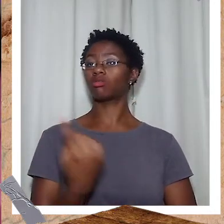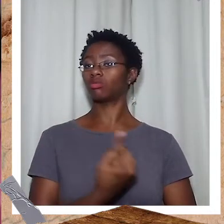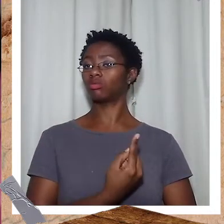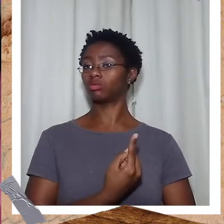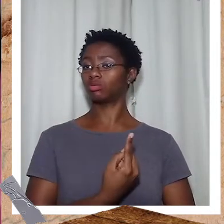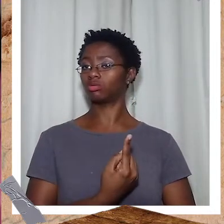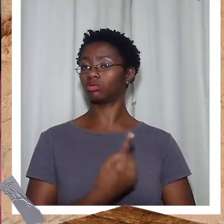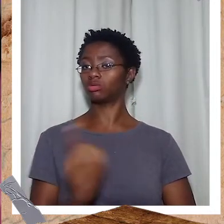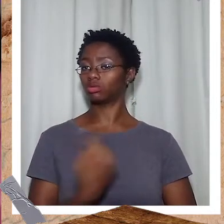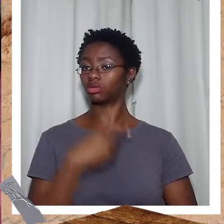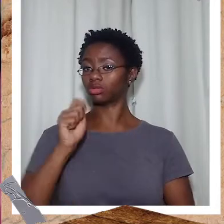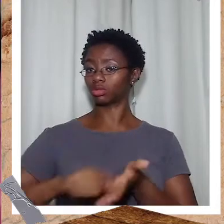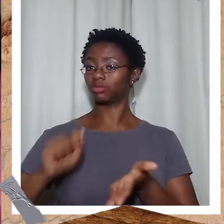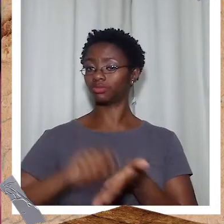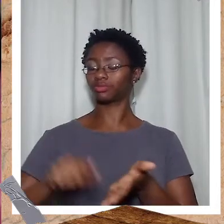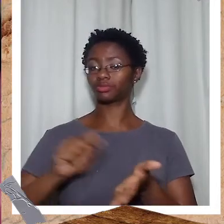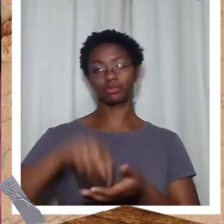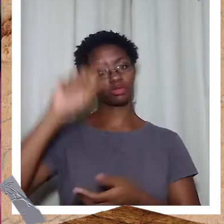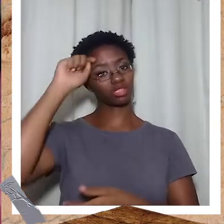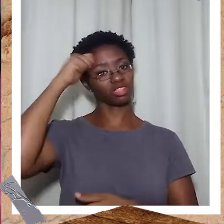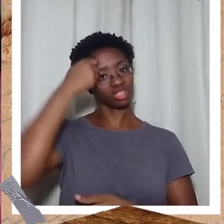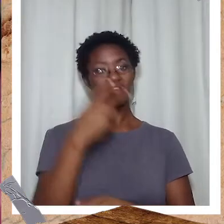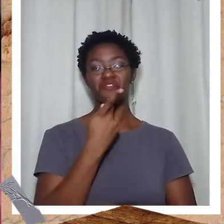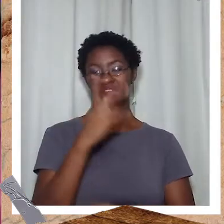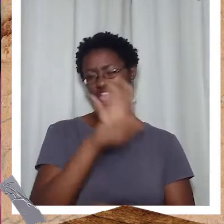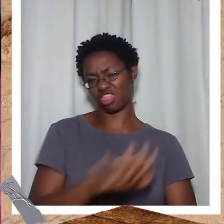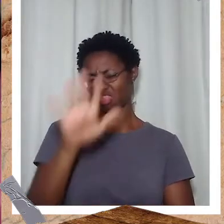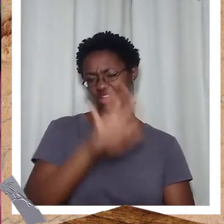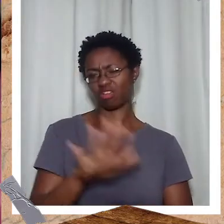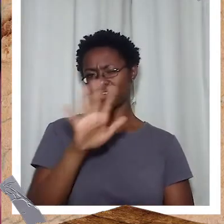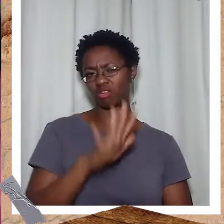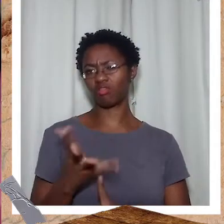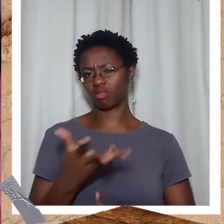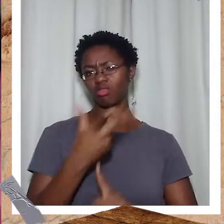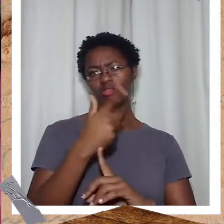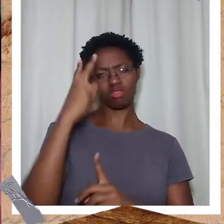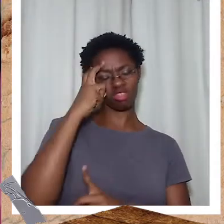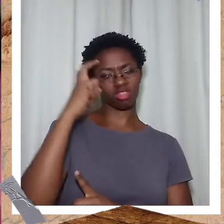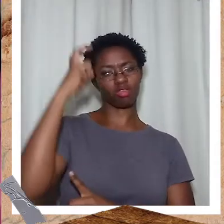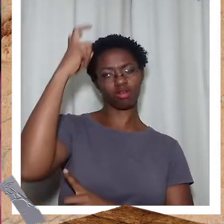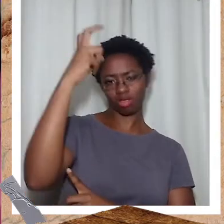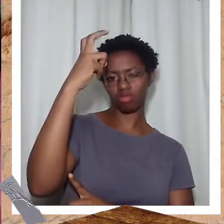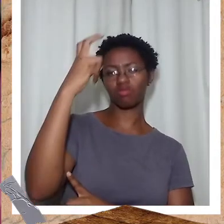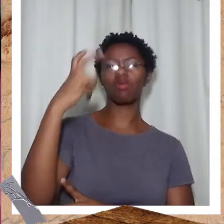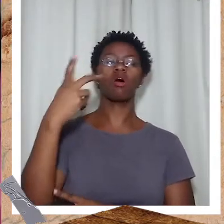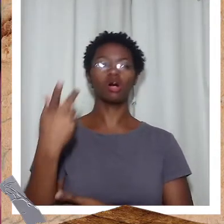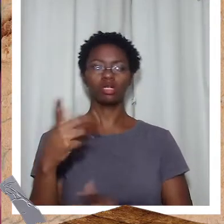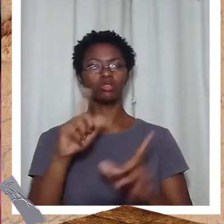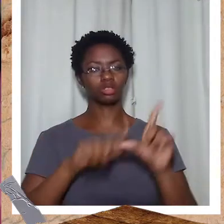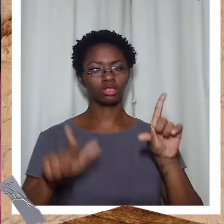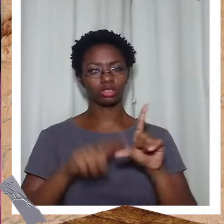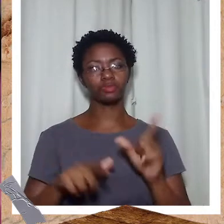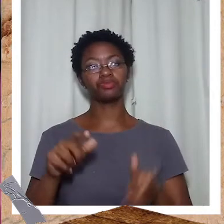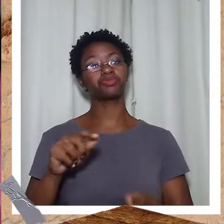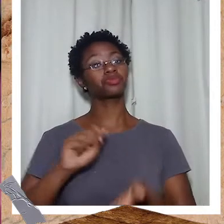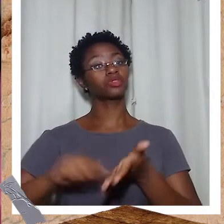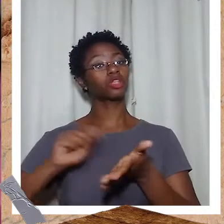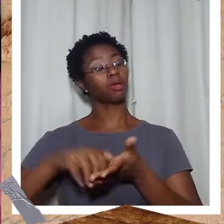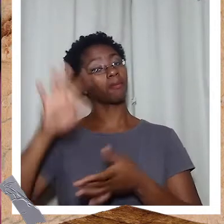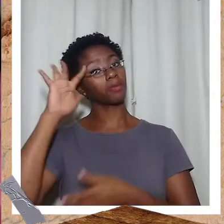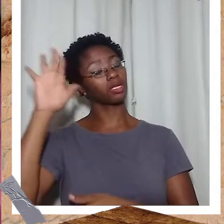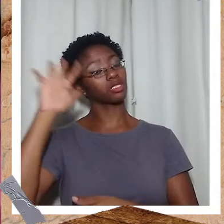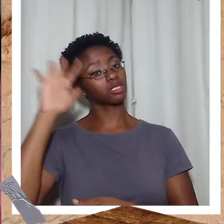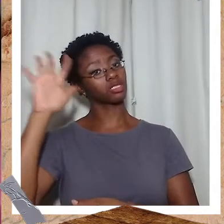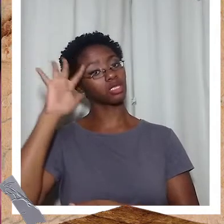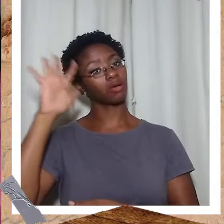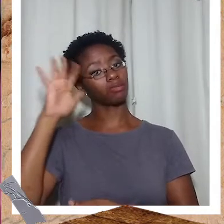a autoria negra, né? Vou falar a autoria de uma forma geral, seja artística, intelectual, literária, a autoria negra, né? Pensadores, homens e mulheres negras